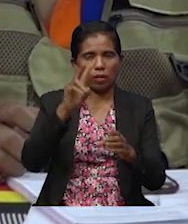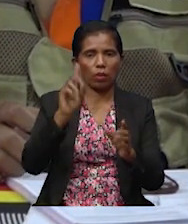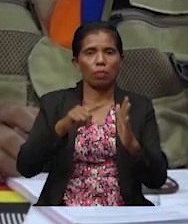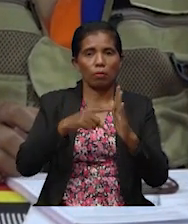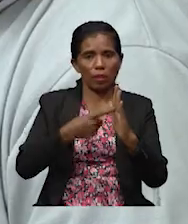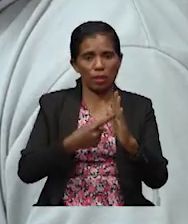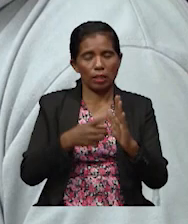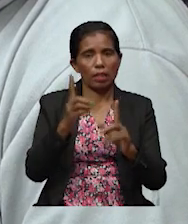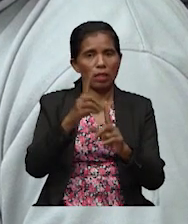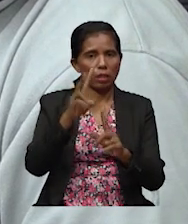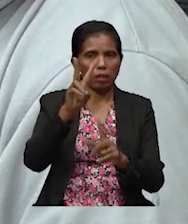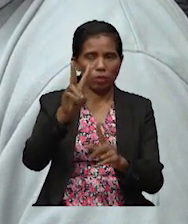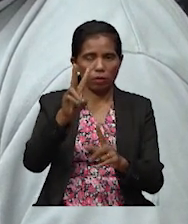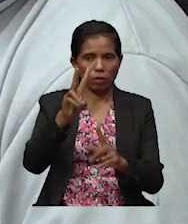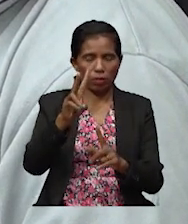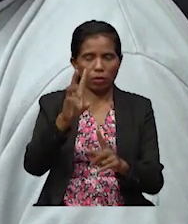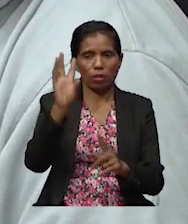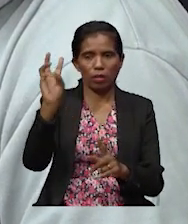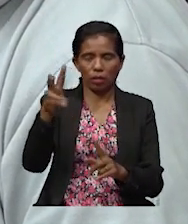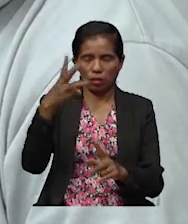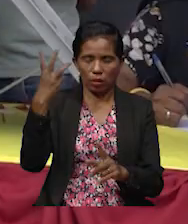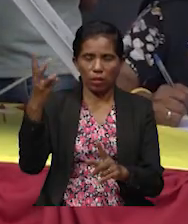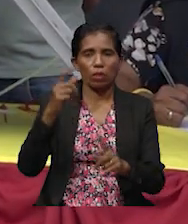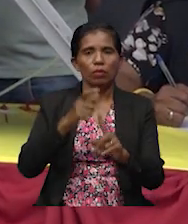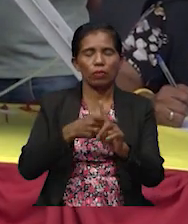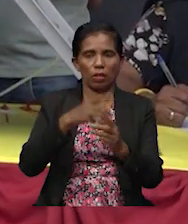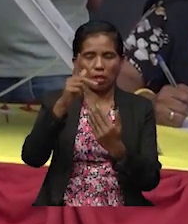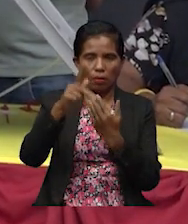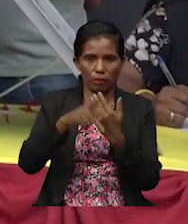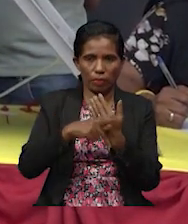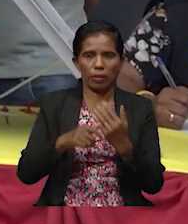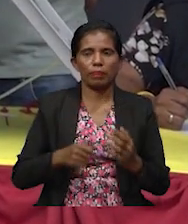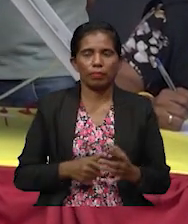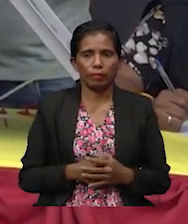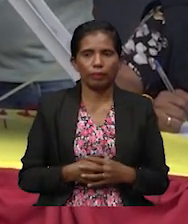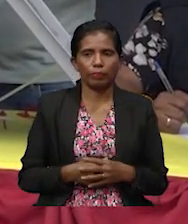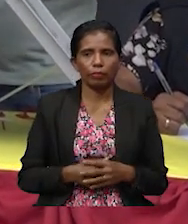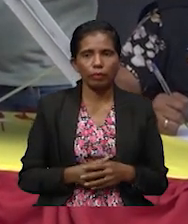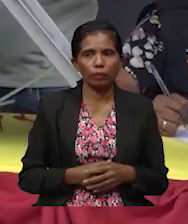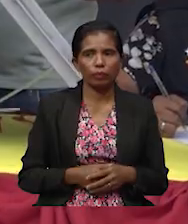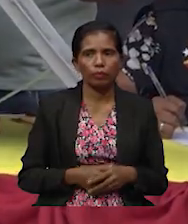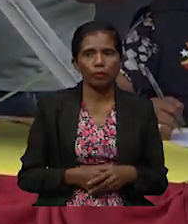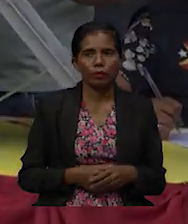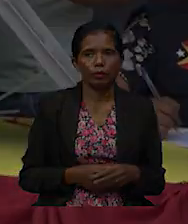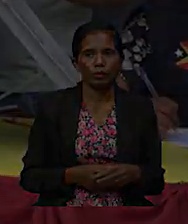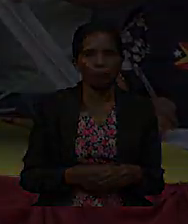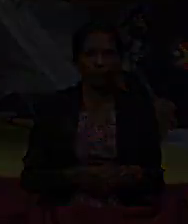a loron rua, to loron sanou resignem, fulan abril. Felicitas Borges, Clementino Maia, Giamen.